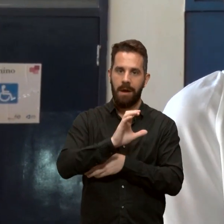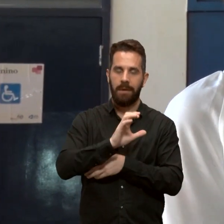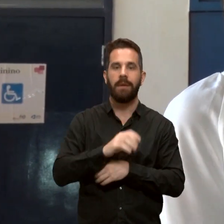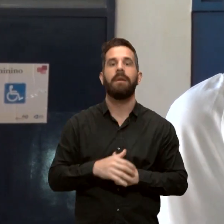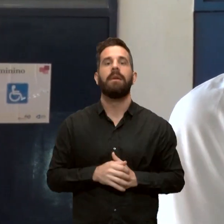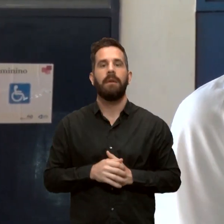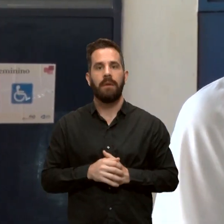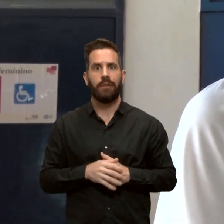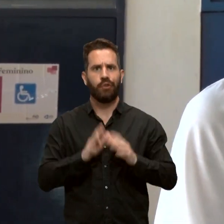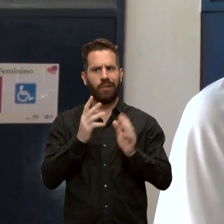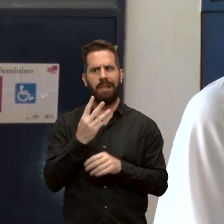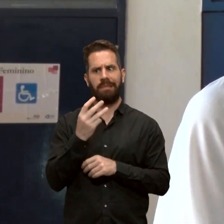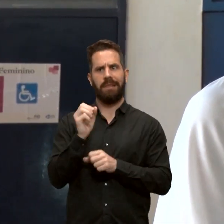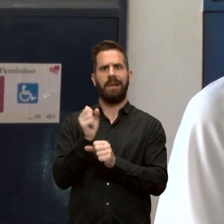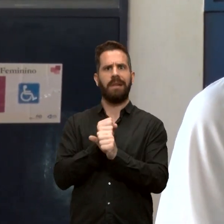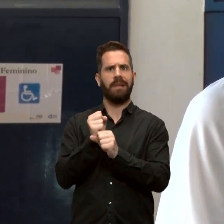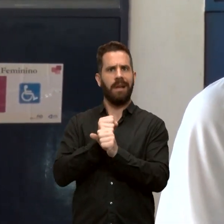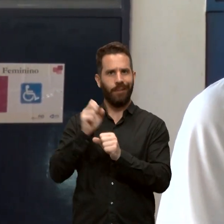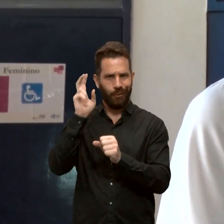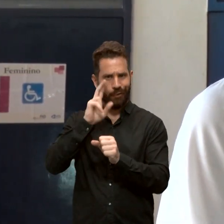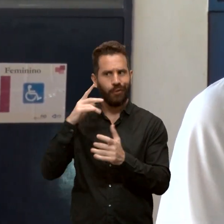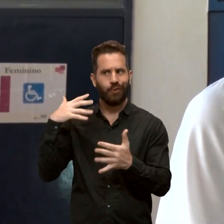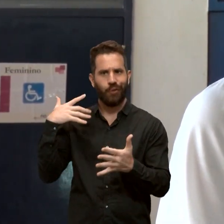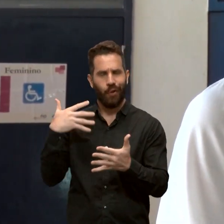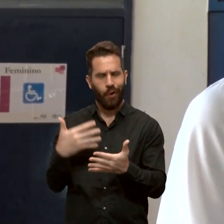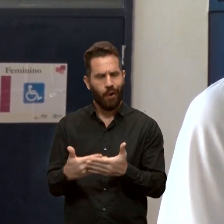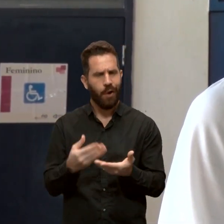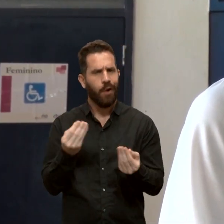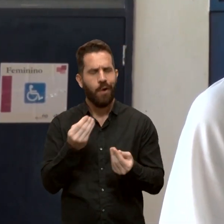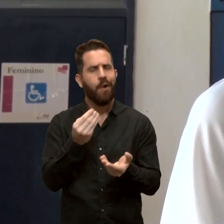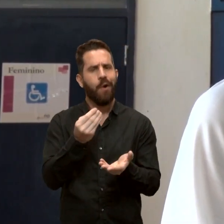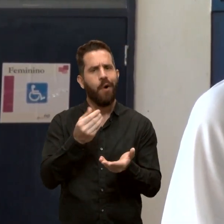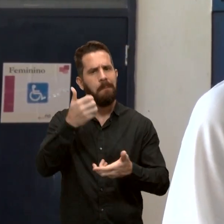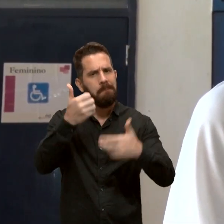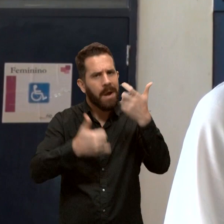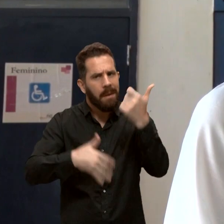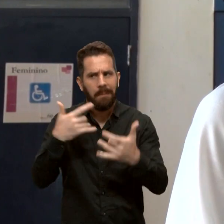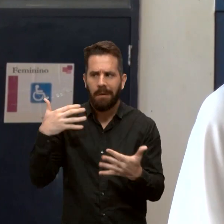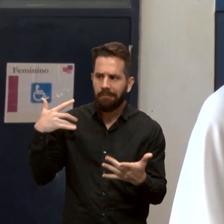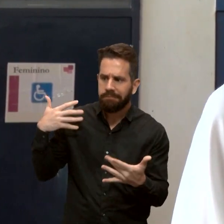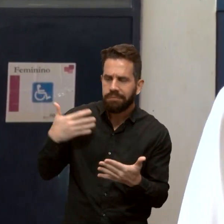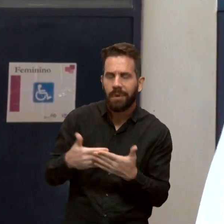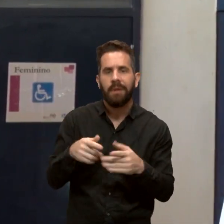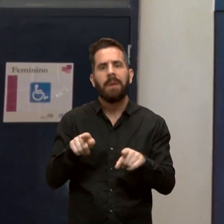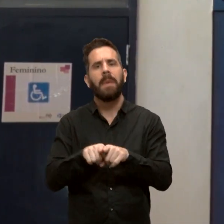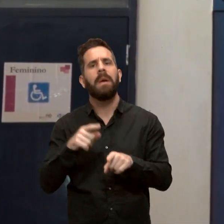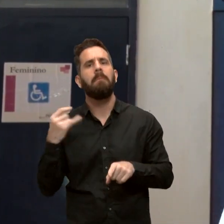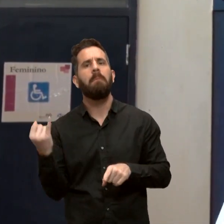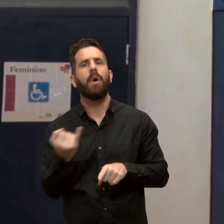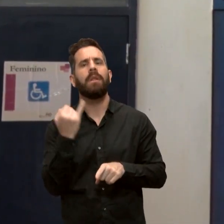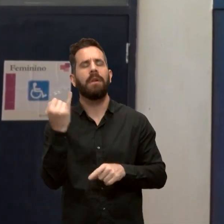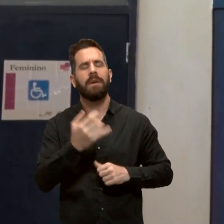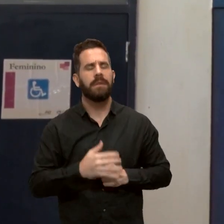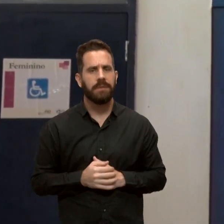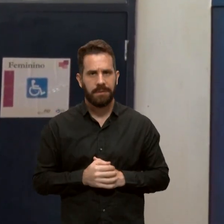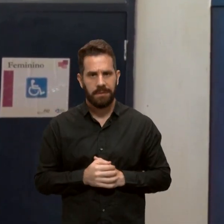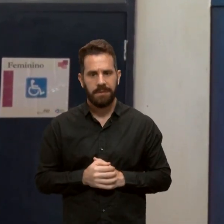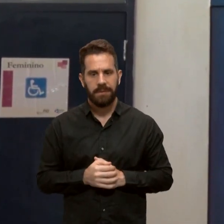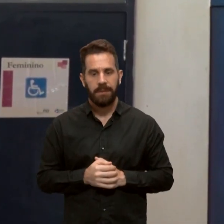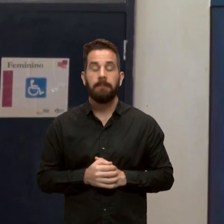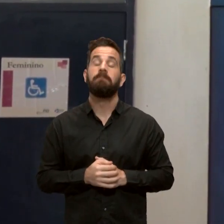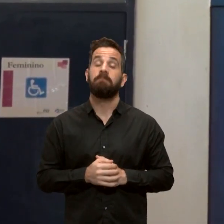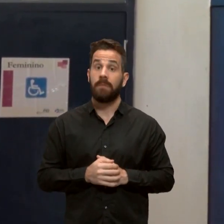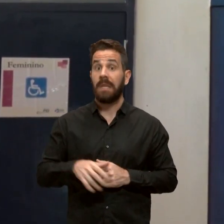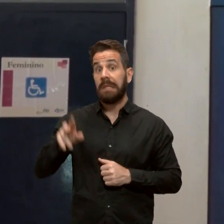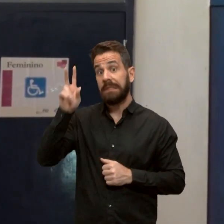história, né? Conta um pouquinho pra gente aí dessa história, como começou e a importância dele, lógico, né? Bom, a história da nossa escola,